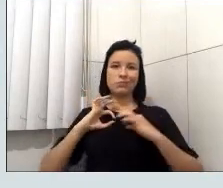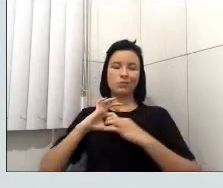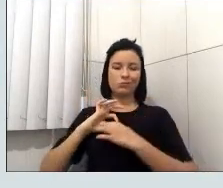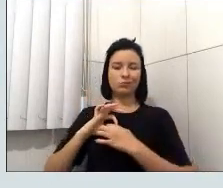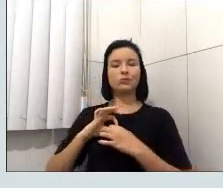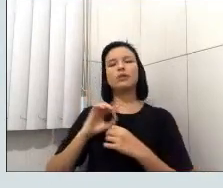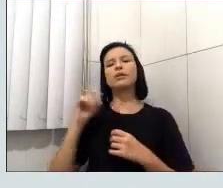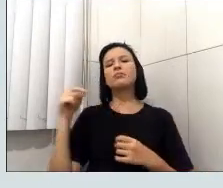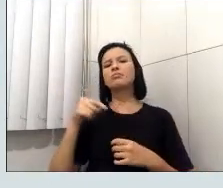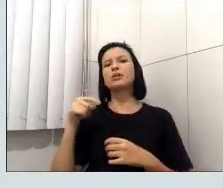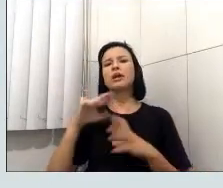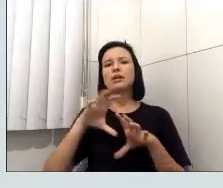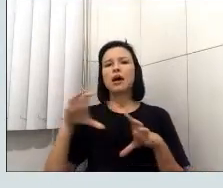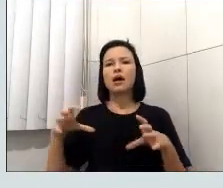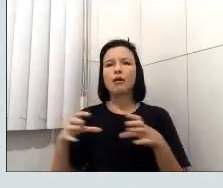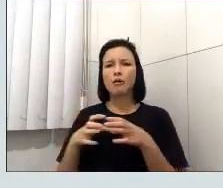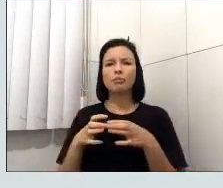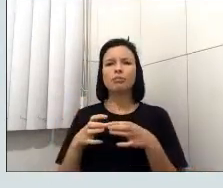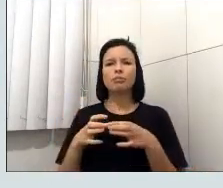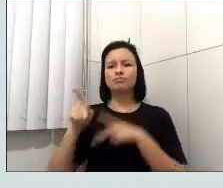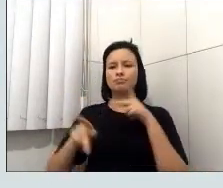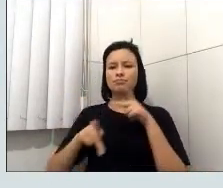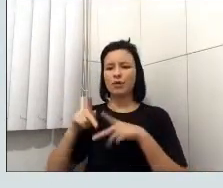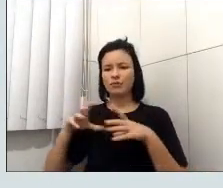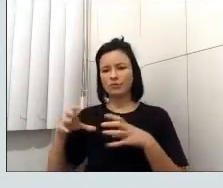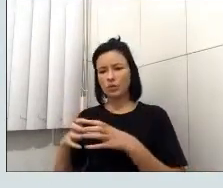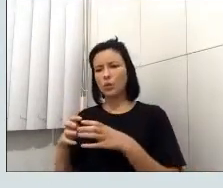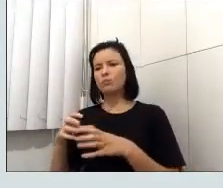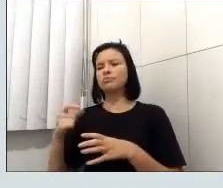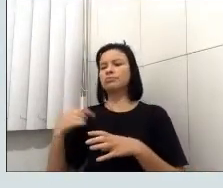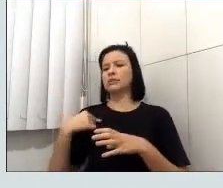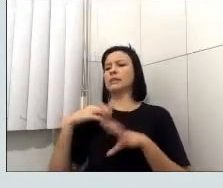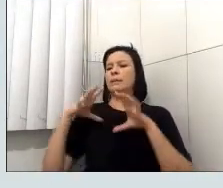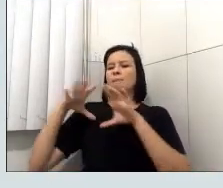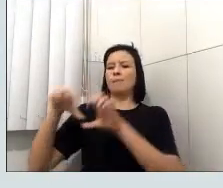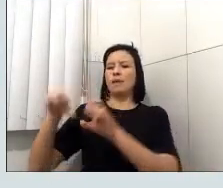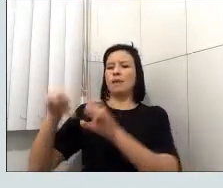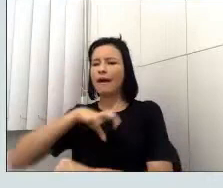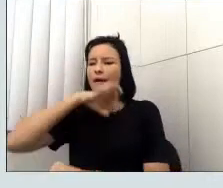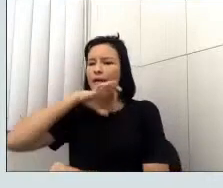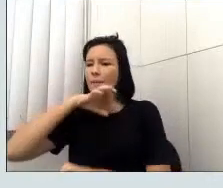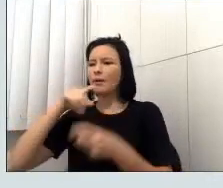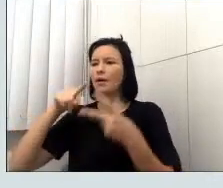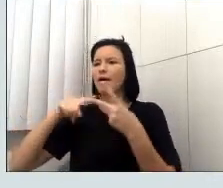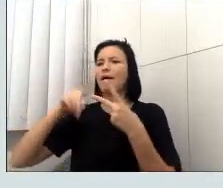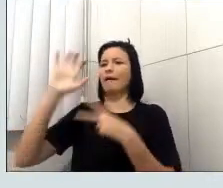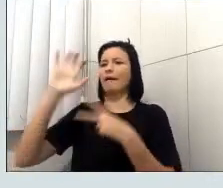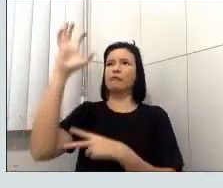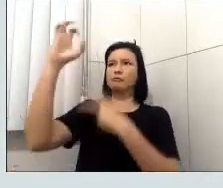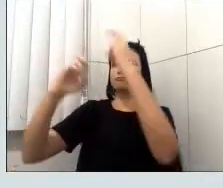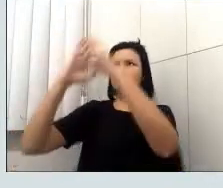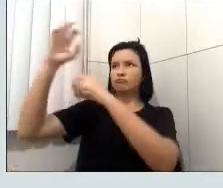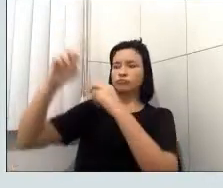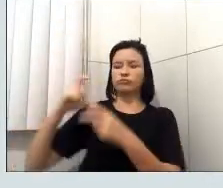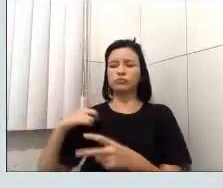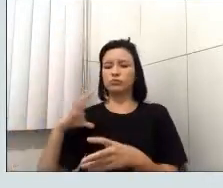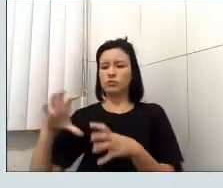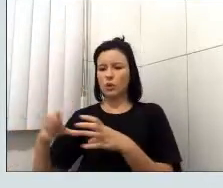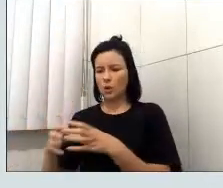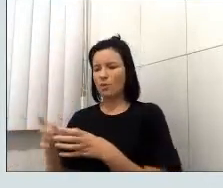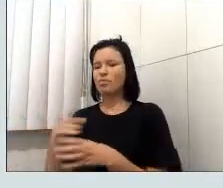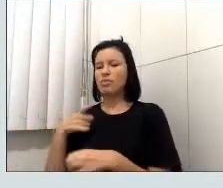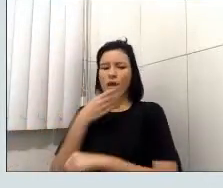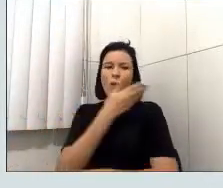Essas comunidades de caçadores e coletores do litoral, eles também tinham o